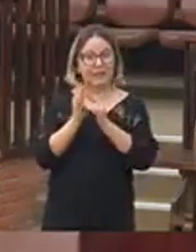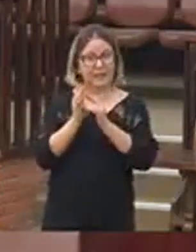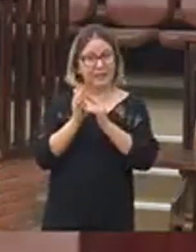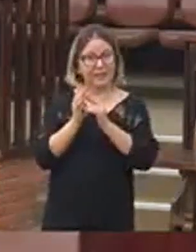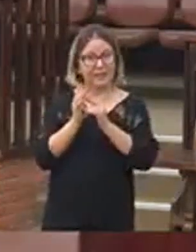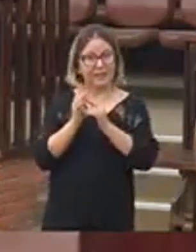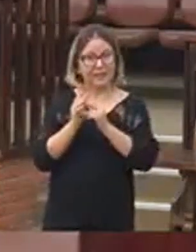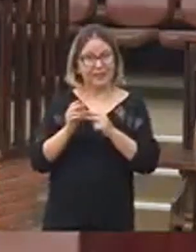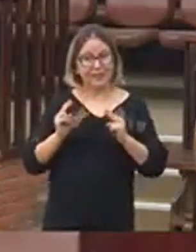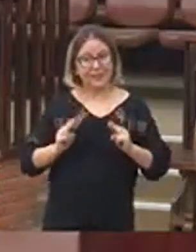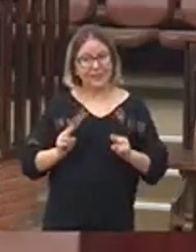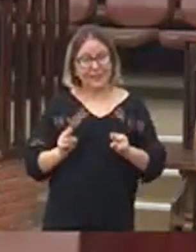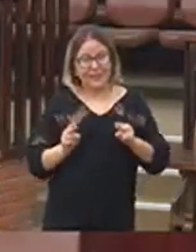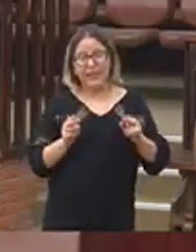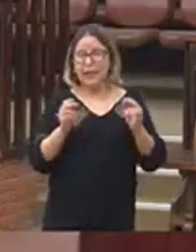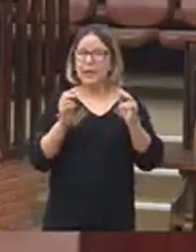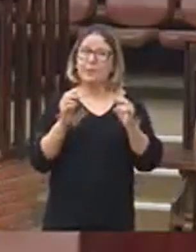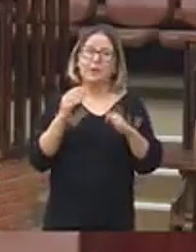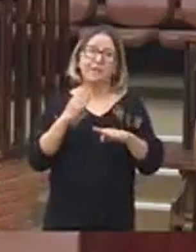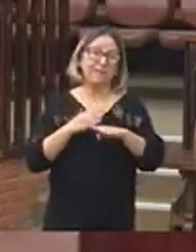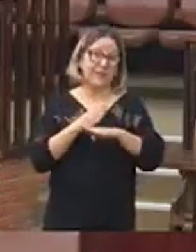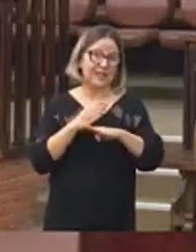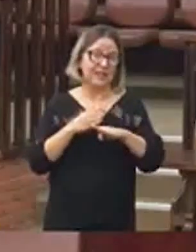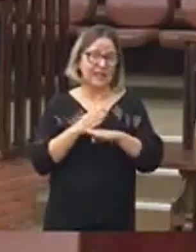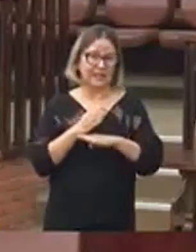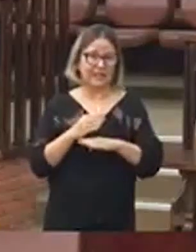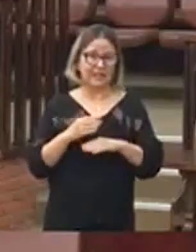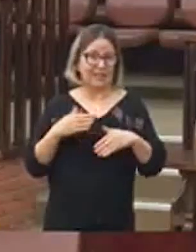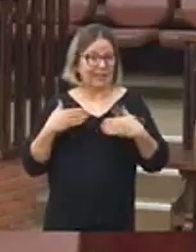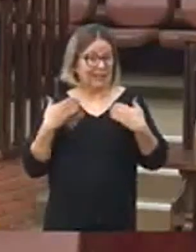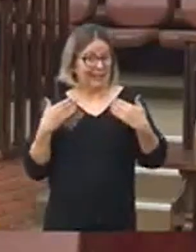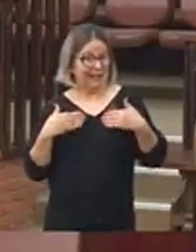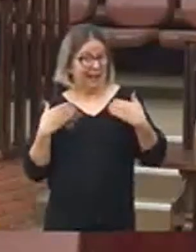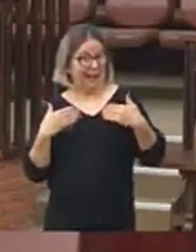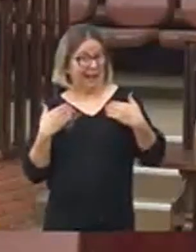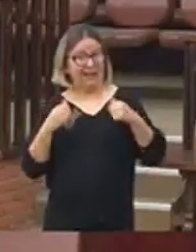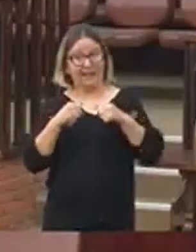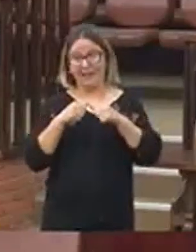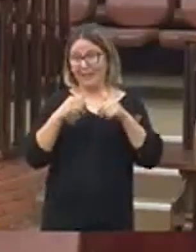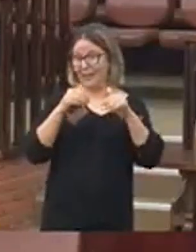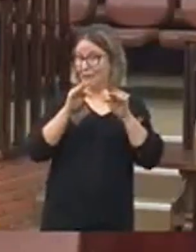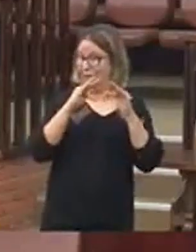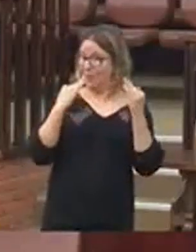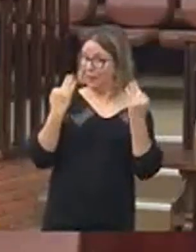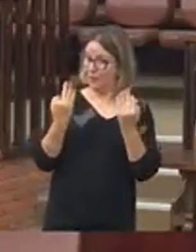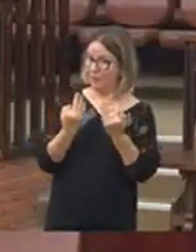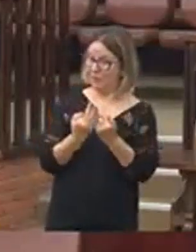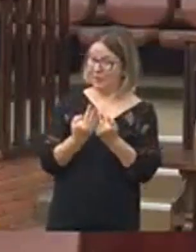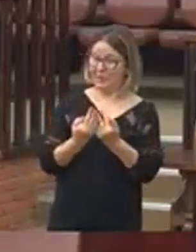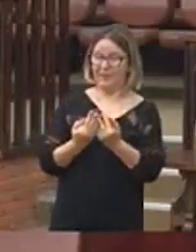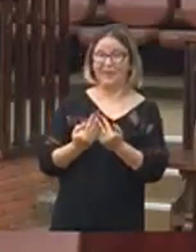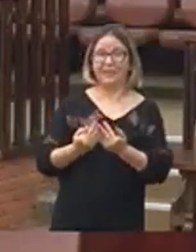tiveram. Pelo menos 3 vezes, 3